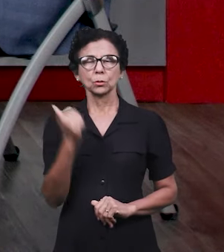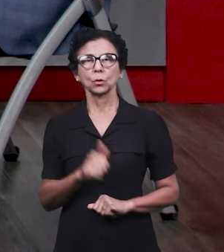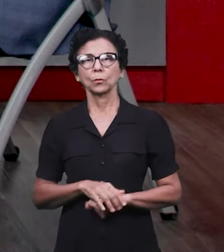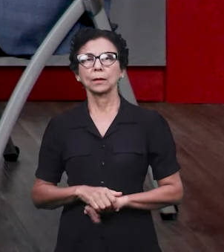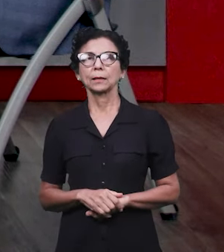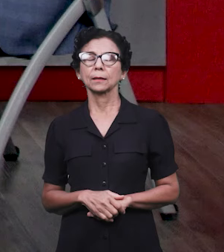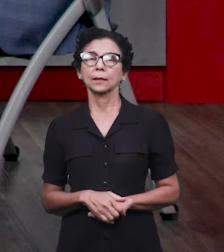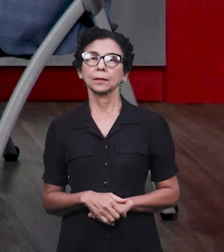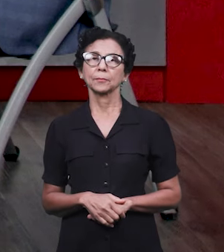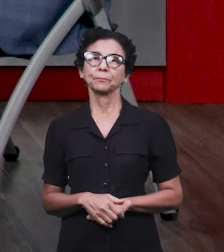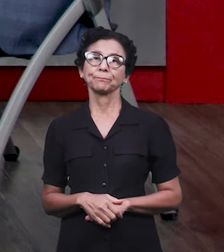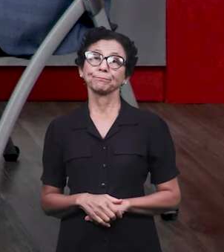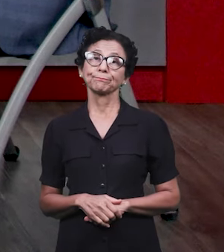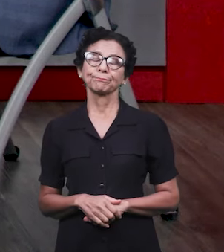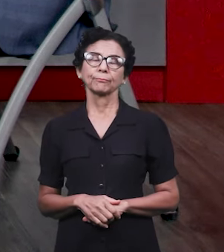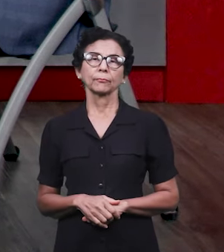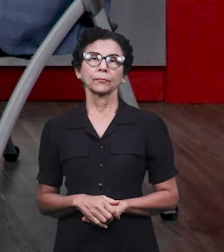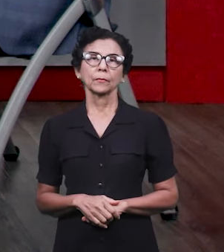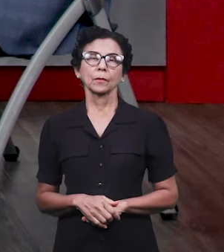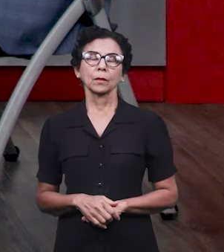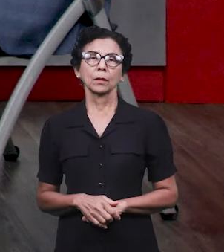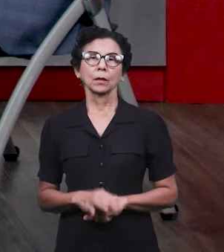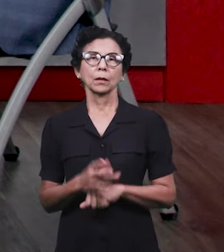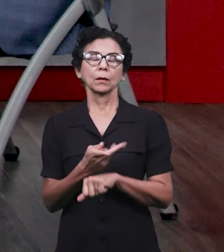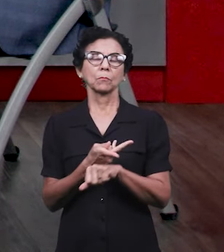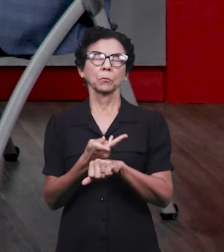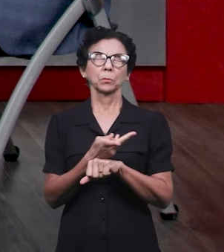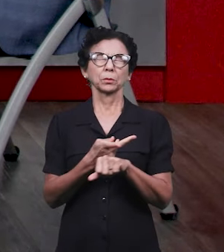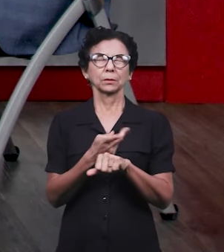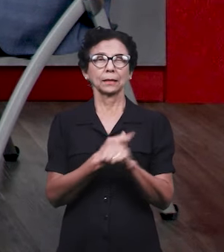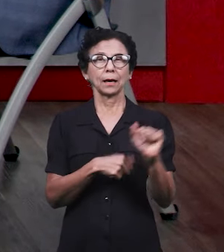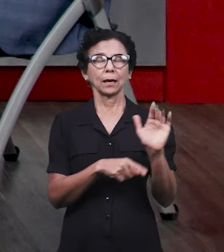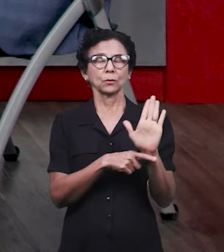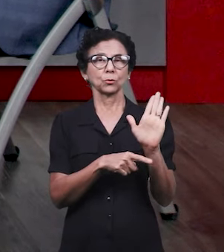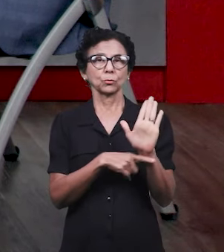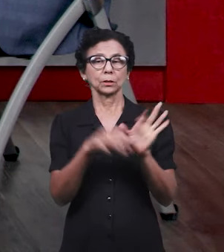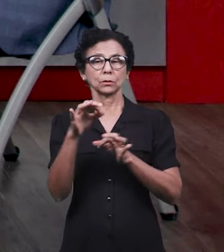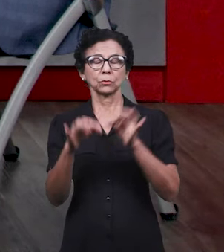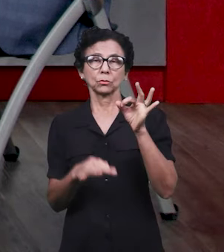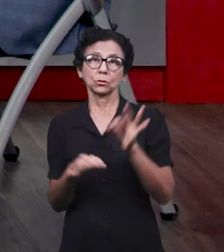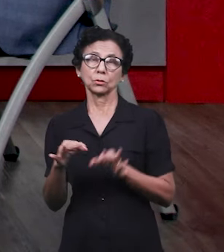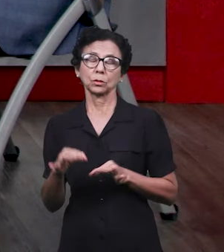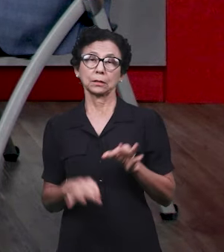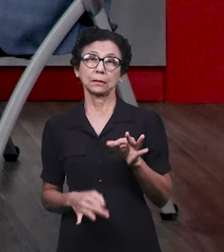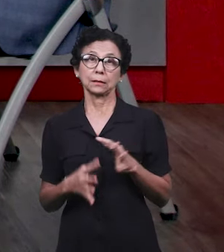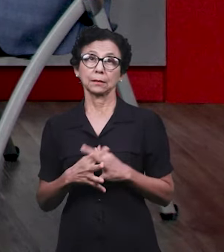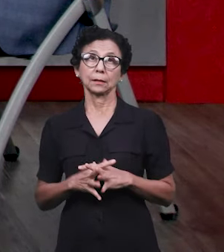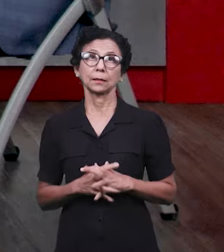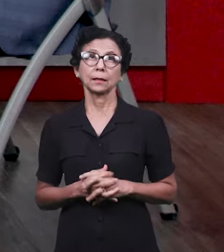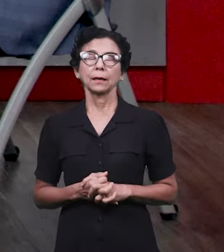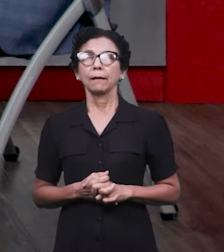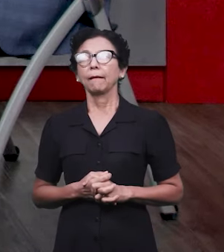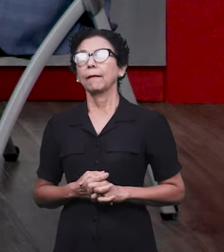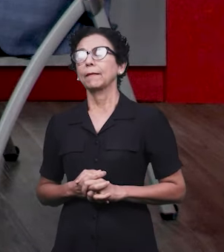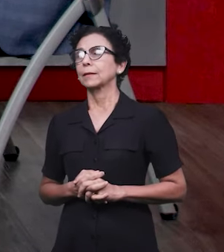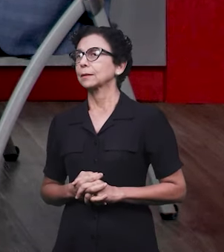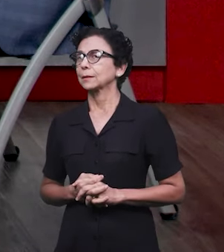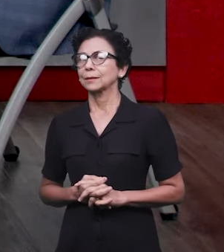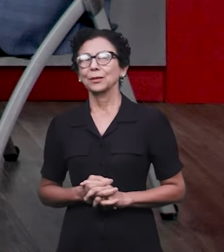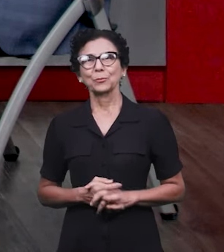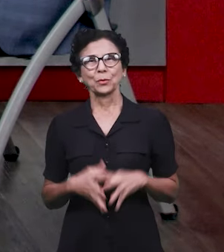da sua região. Né? Exatamente. A pessoa não pode ficar convencida de que